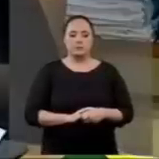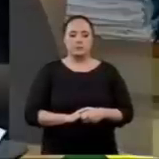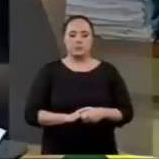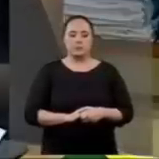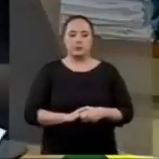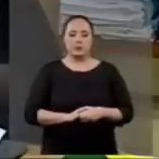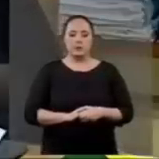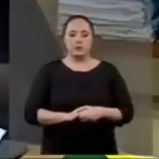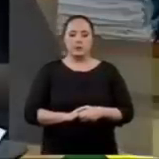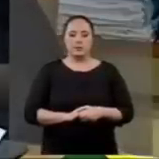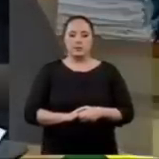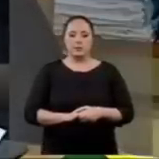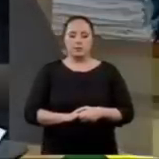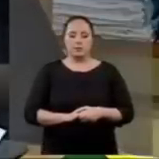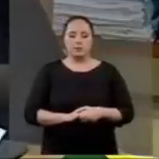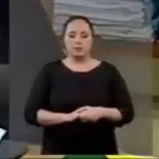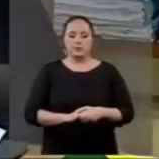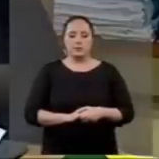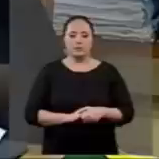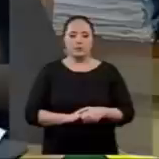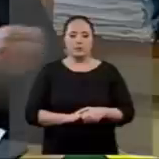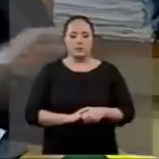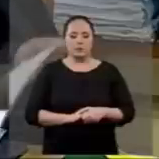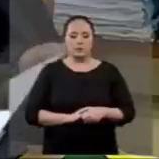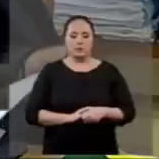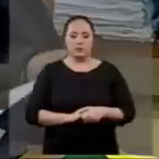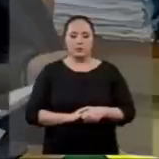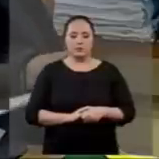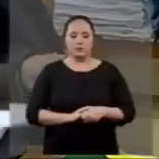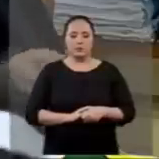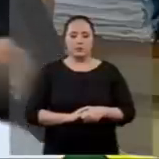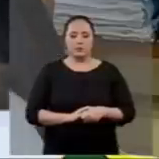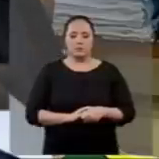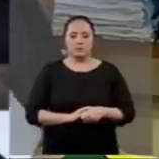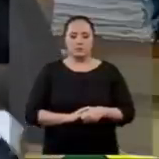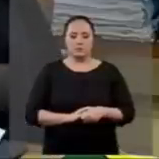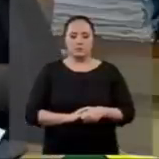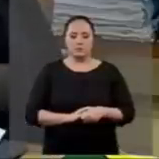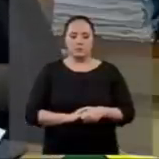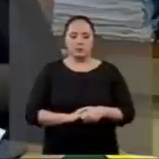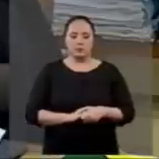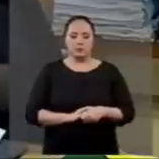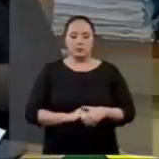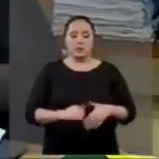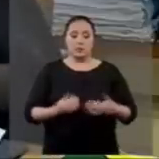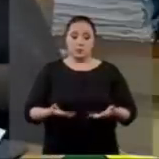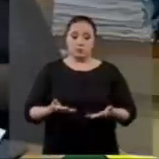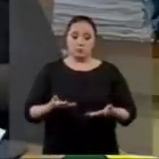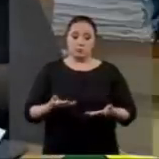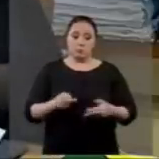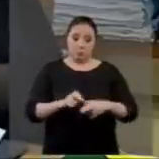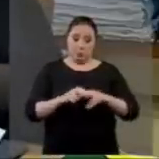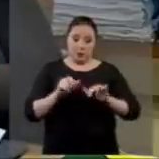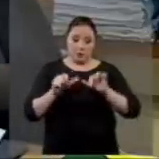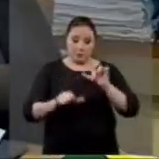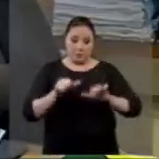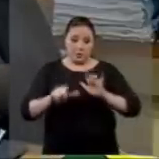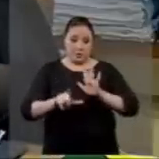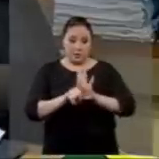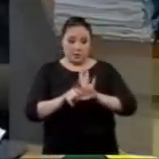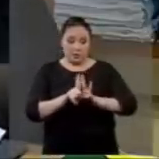Alexandre de Moraes, diante das mudanças agora ocorridas na legislação, inclusive que avançam